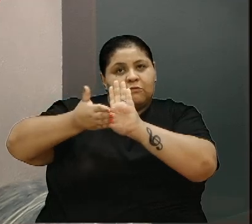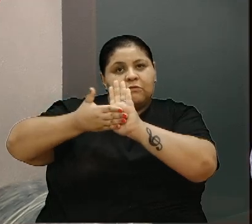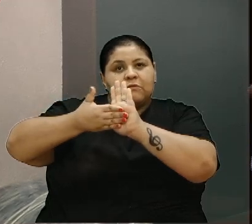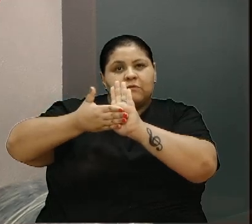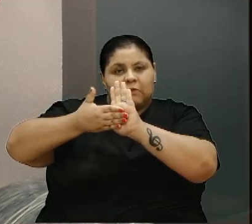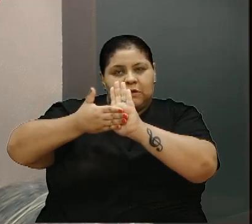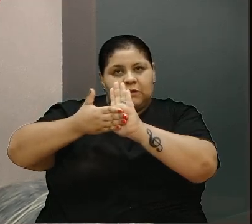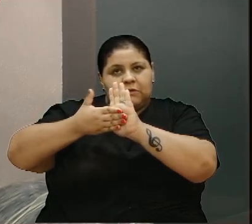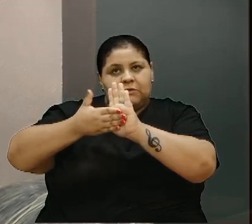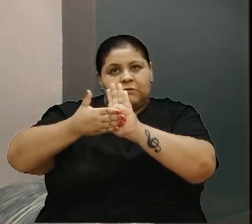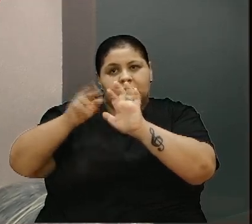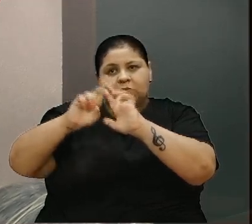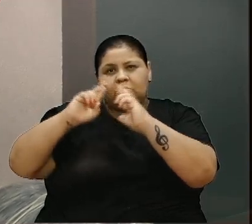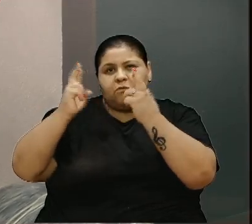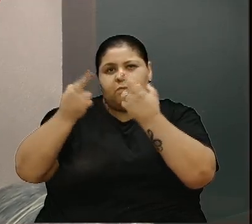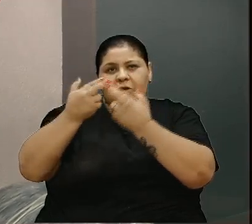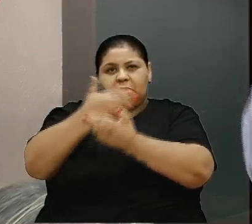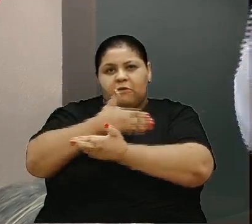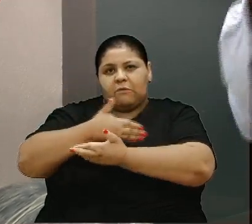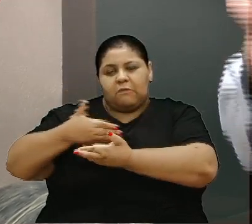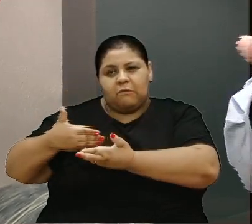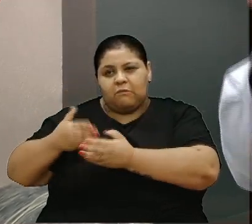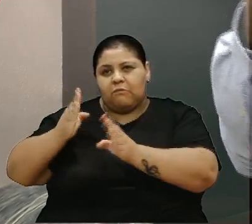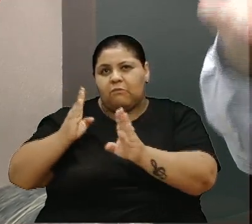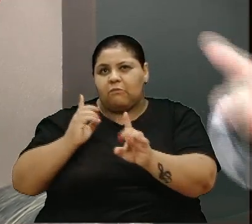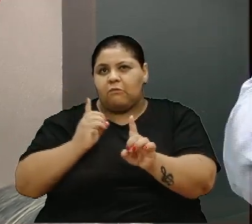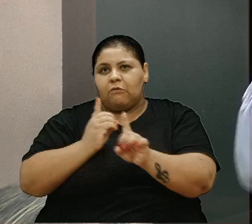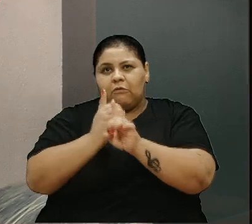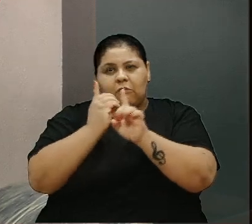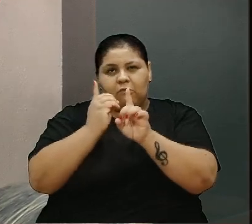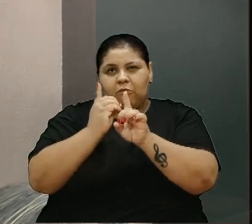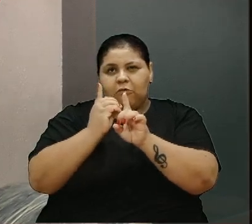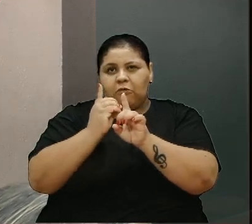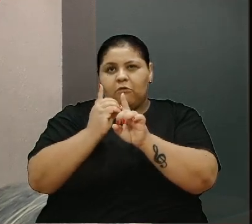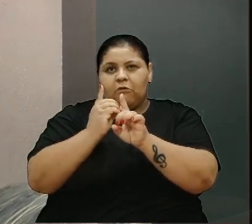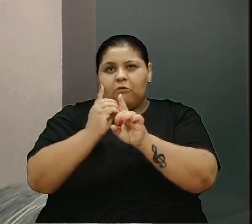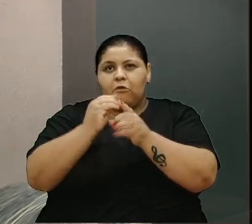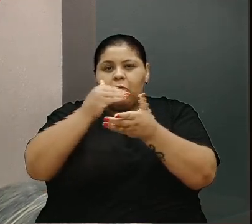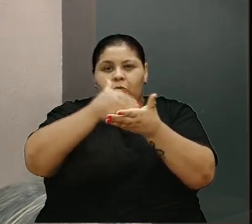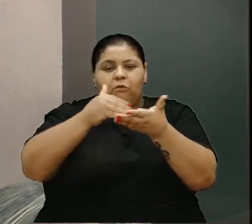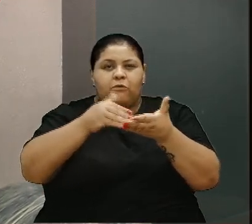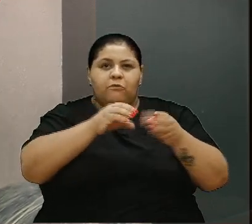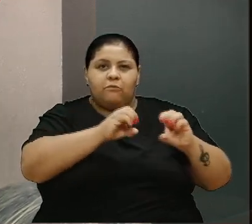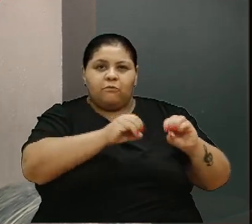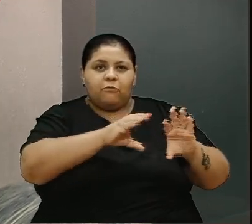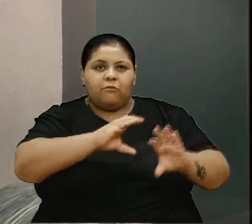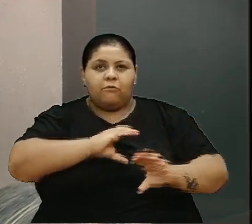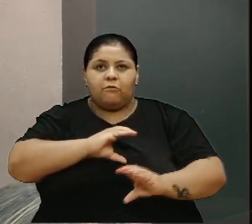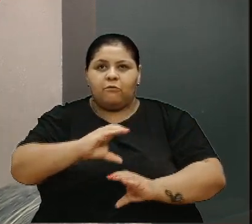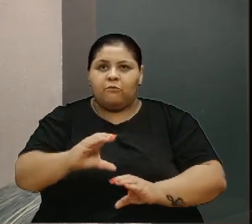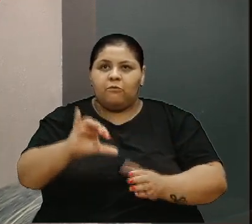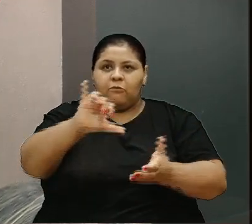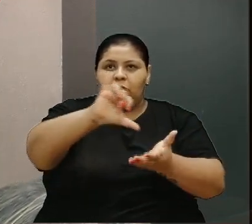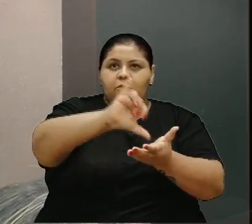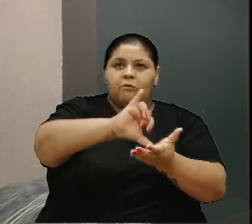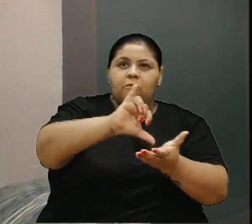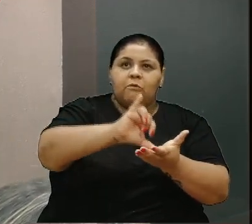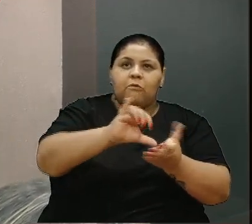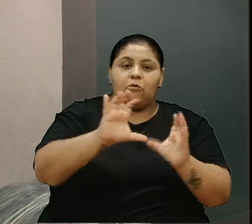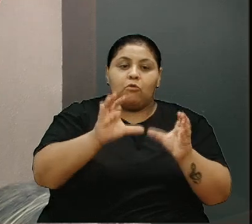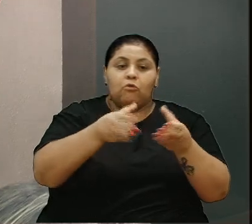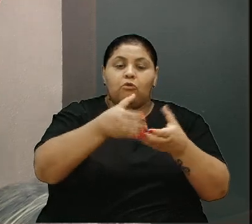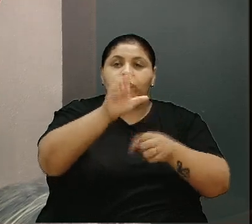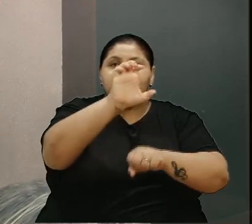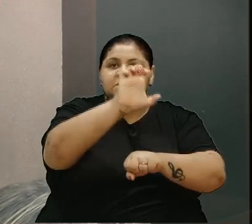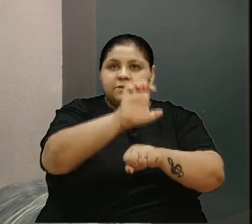propusesse uma reunião pública, um encontro, um convite da secretária de Educação, coordenadora da Central, aqui a rede estadual